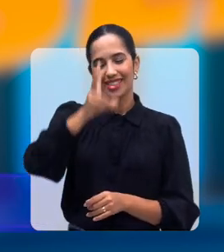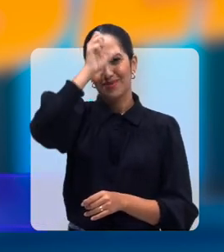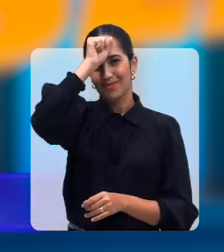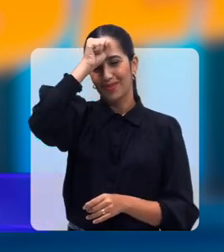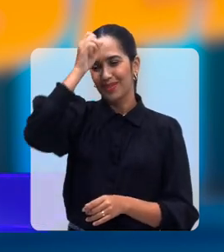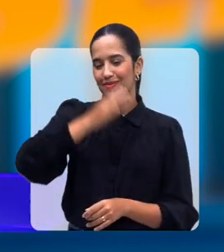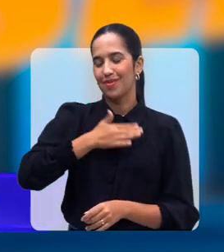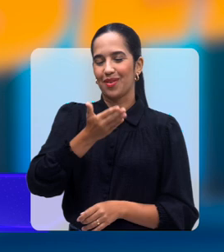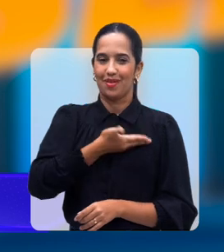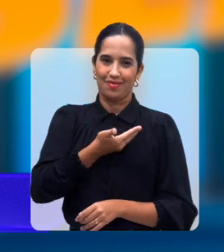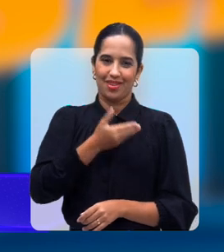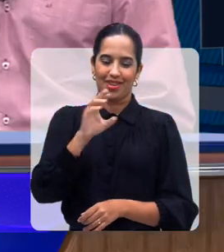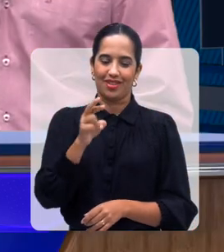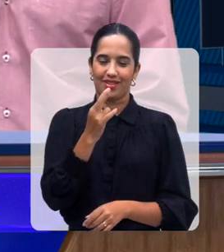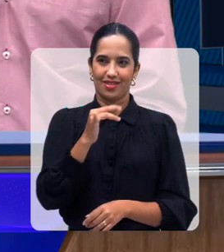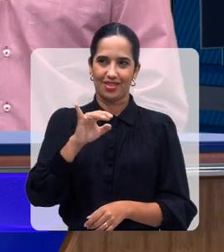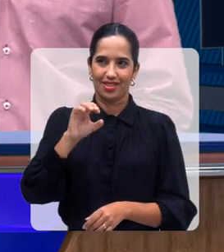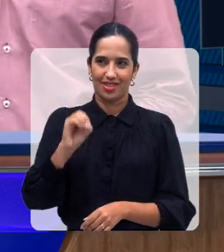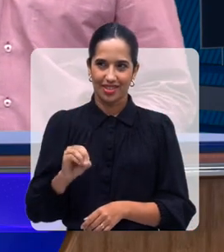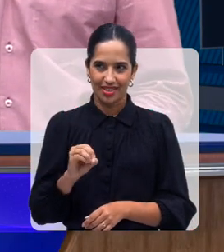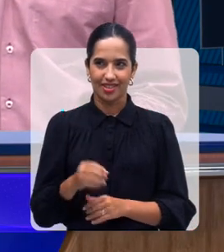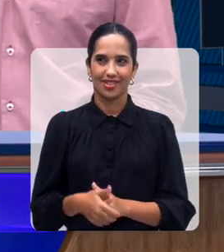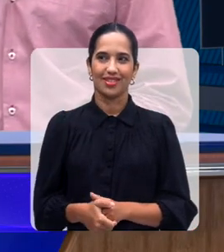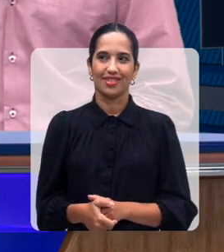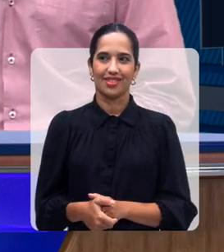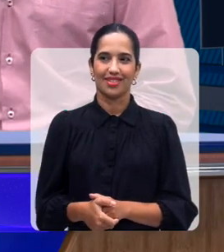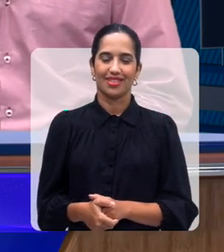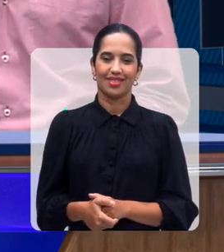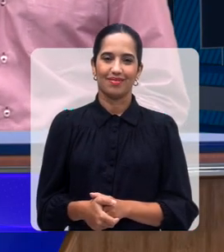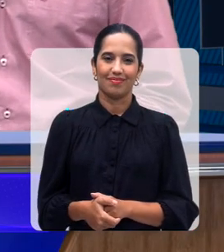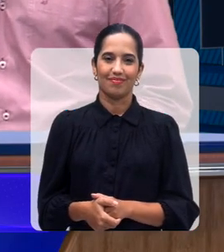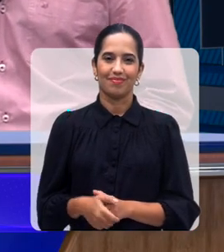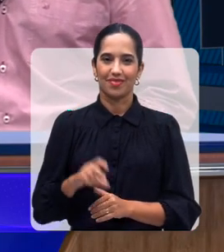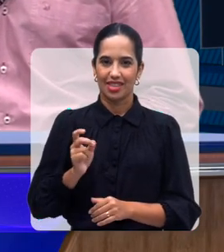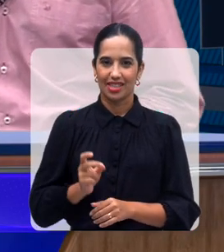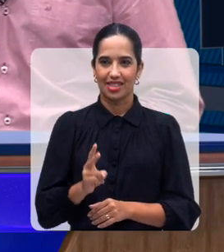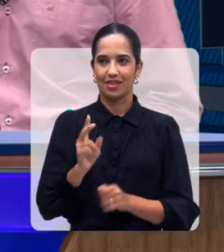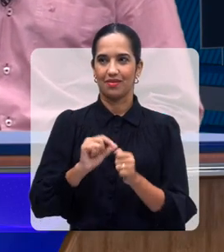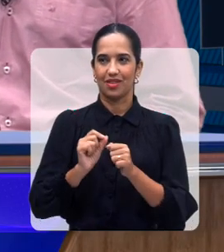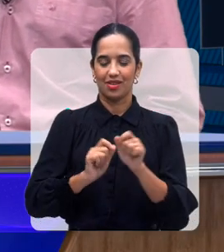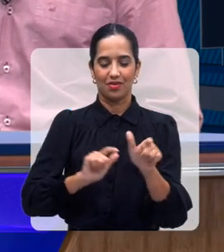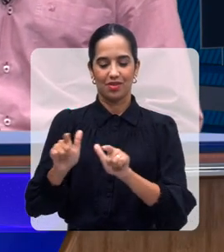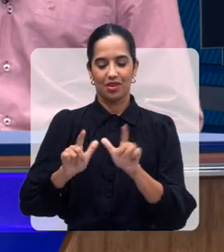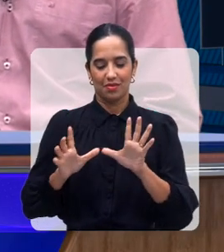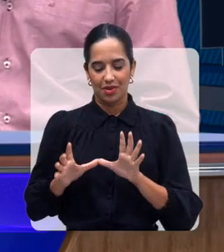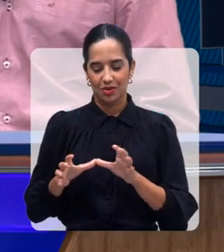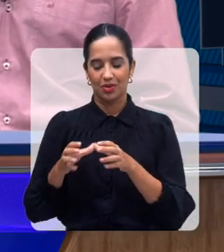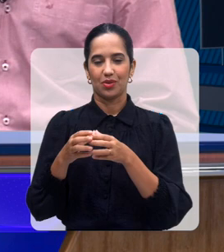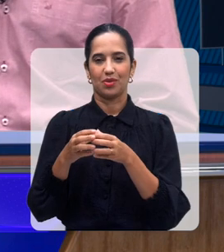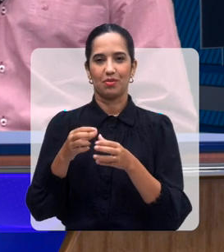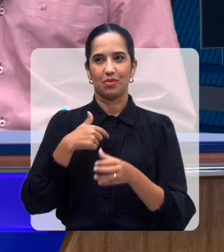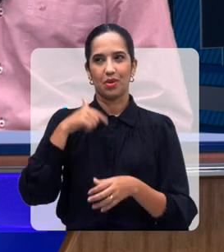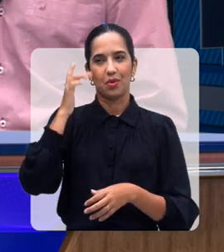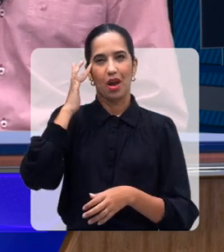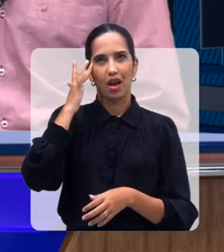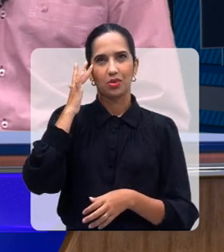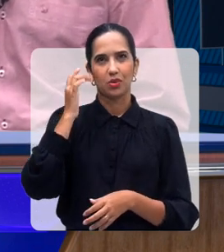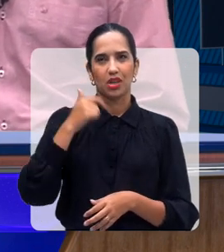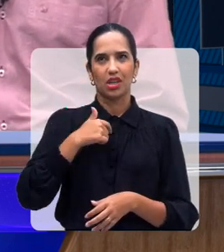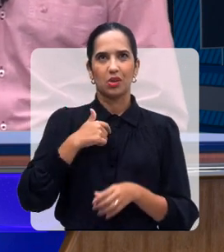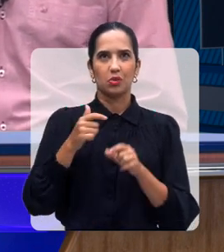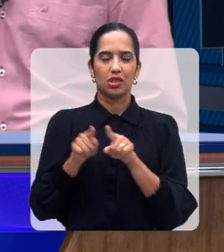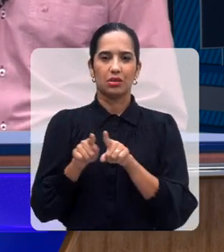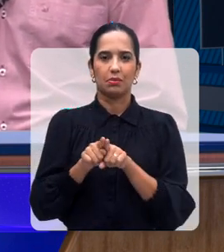amigo Chico Costa. A gente sempre faz um trabalho aqui, Vilma, de equipe. Eu acho que eu e a